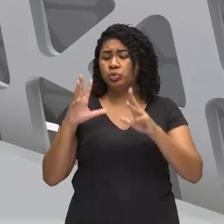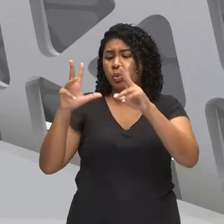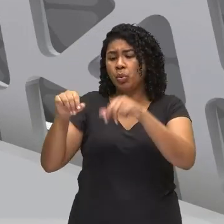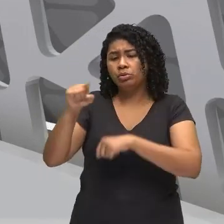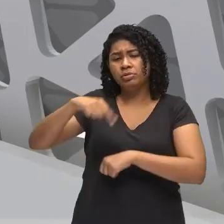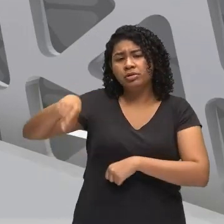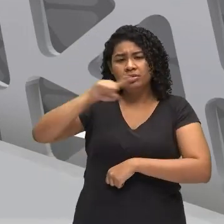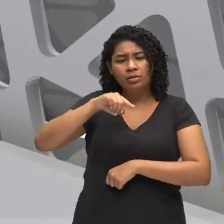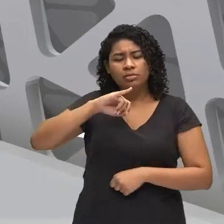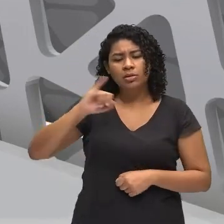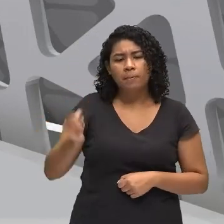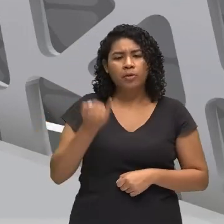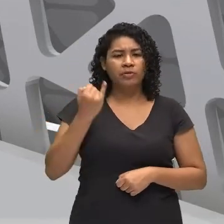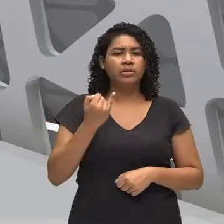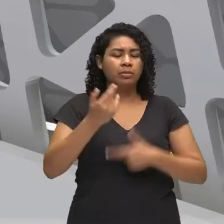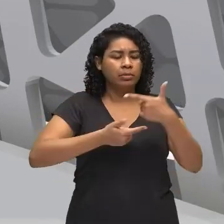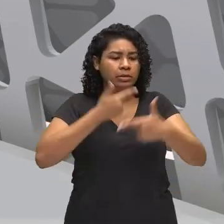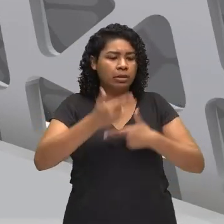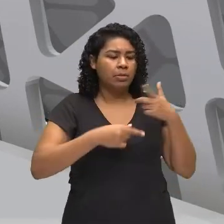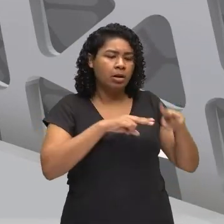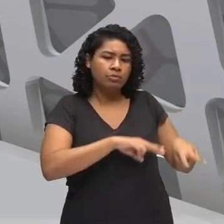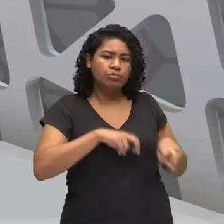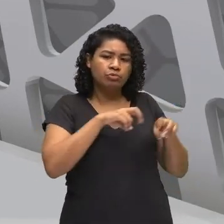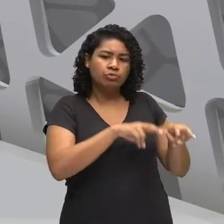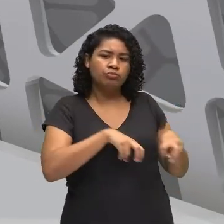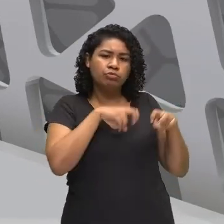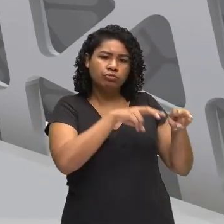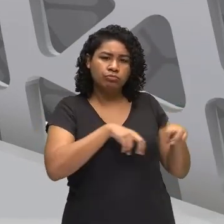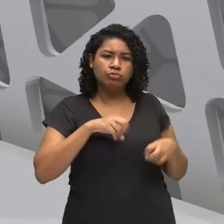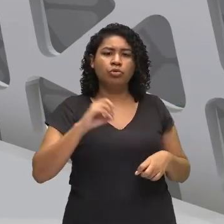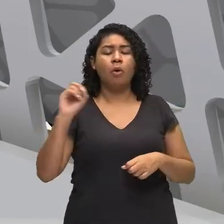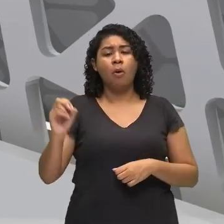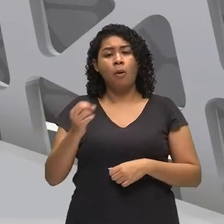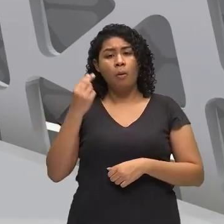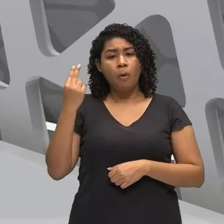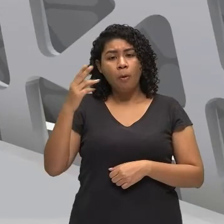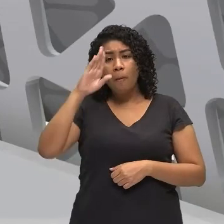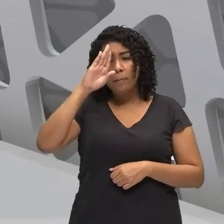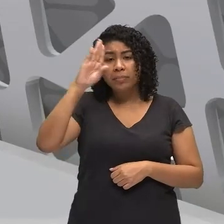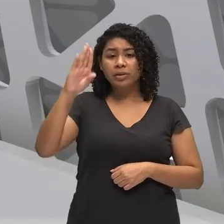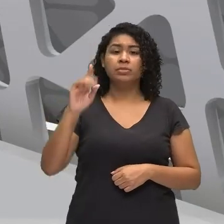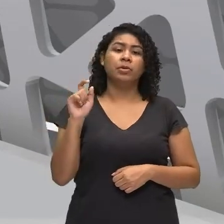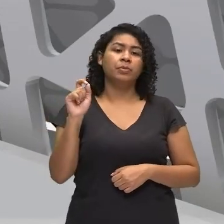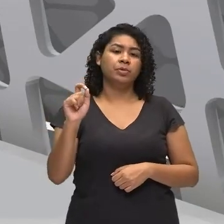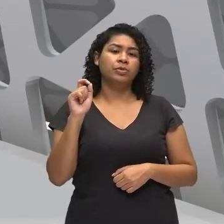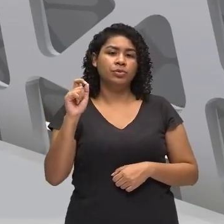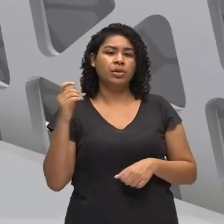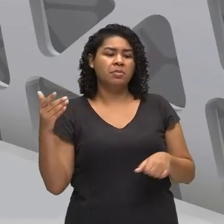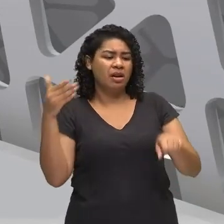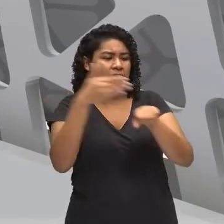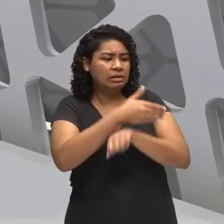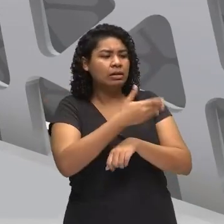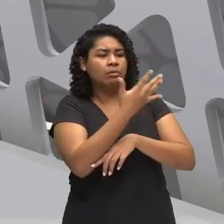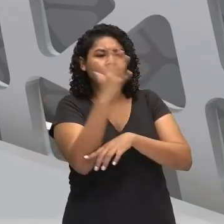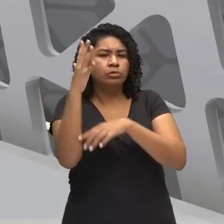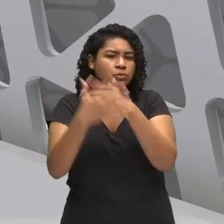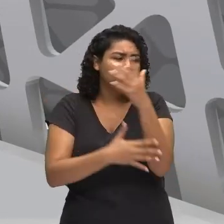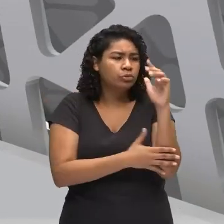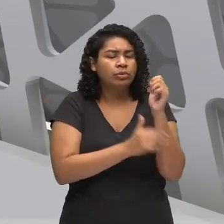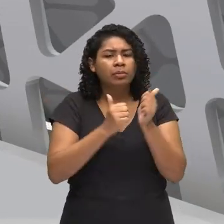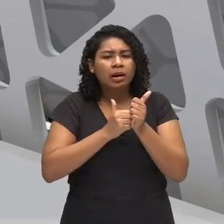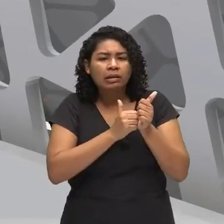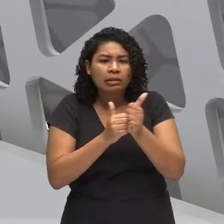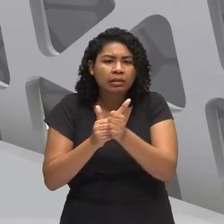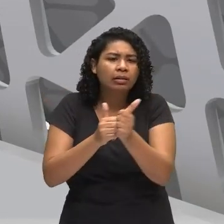para cultivar as pequenas lavouras de subsistência, como principalmente para adentrar nas matas guiando as expedições